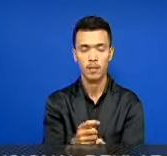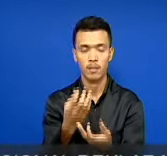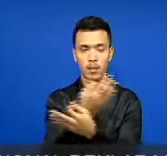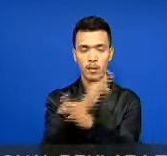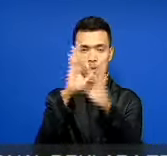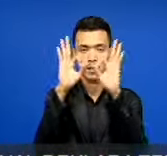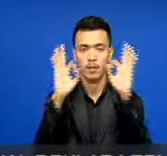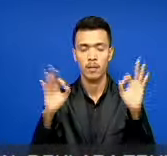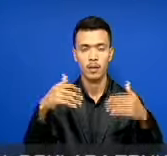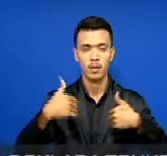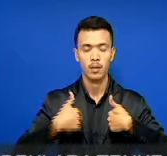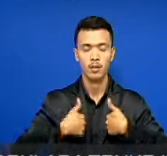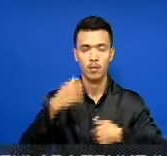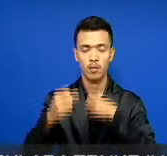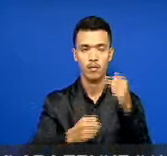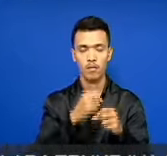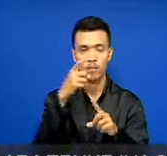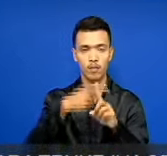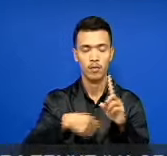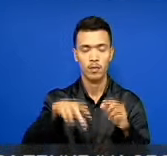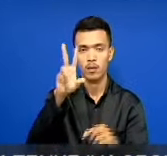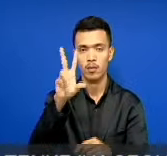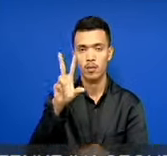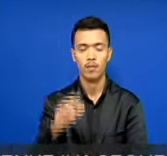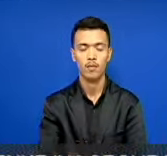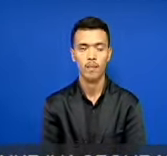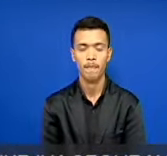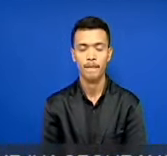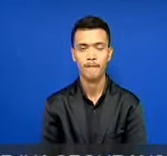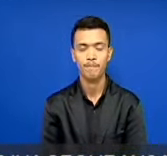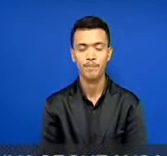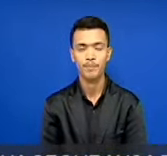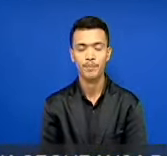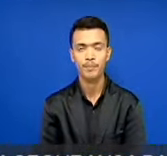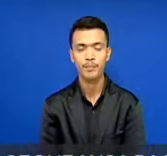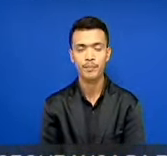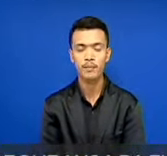termina durante fulan tolu. Domingos Trindade, Agustino Neno, ba RTTL.